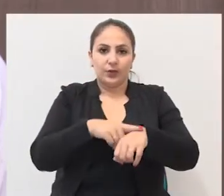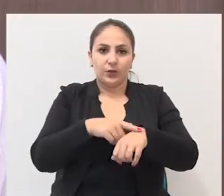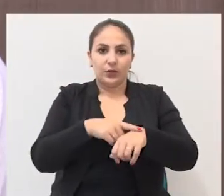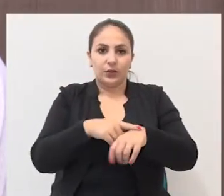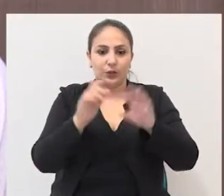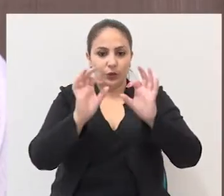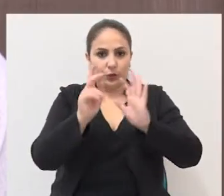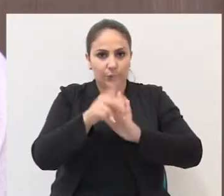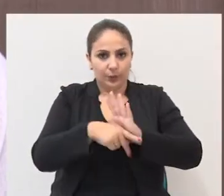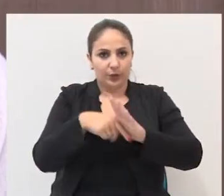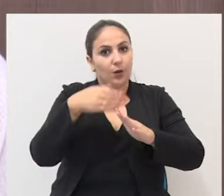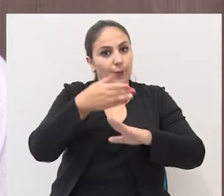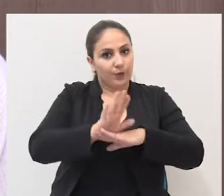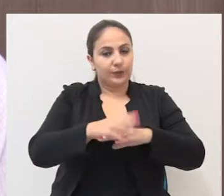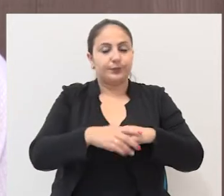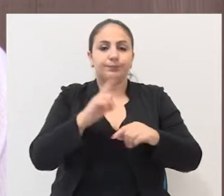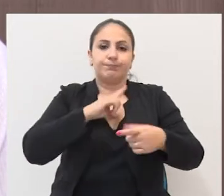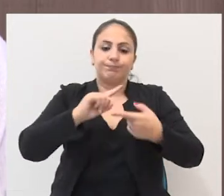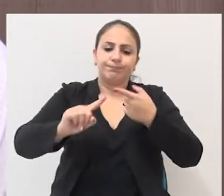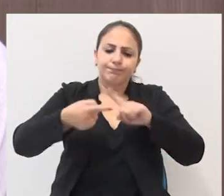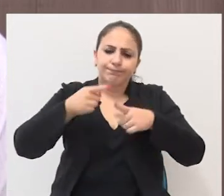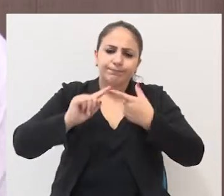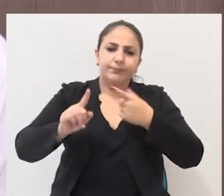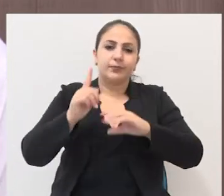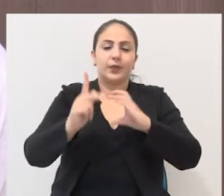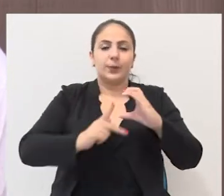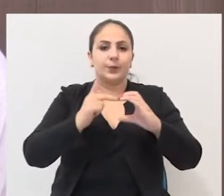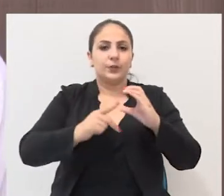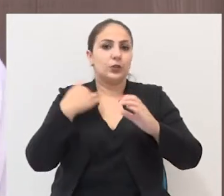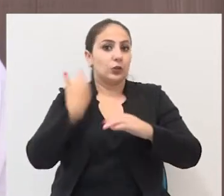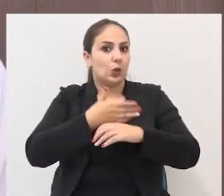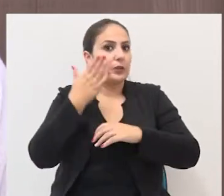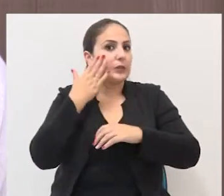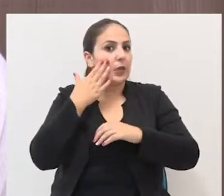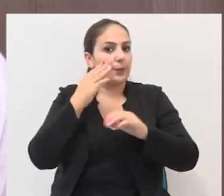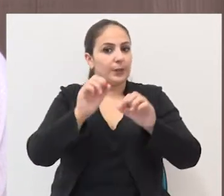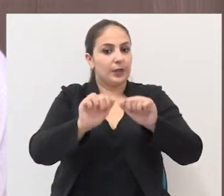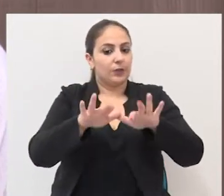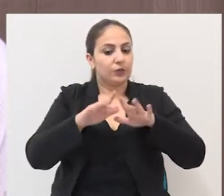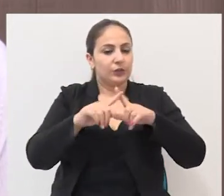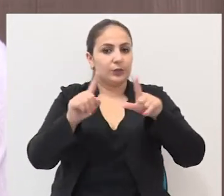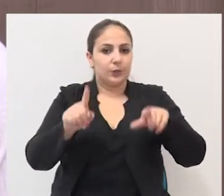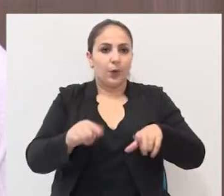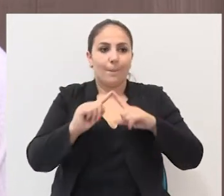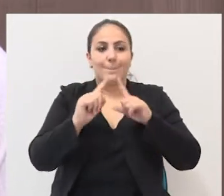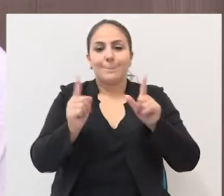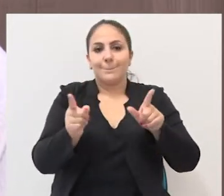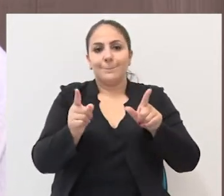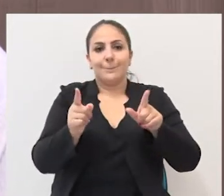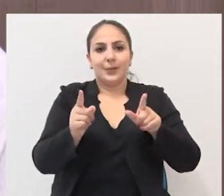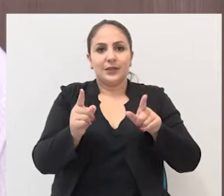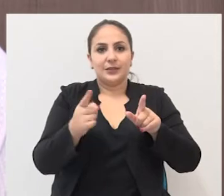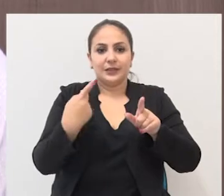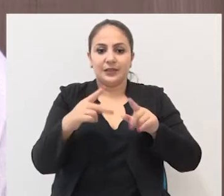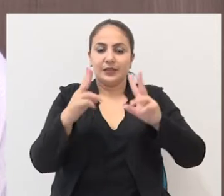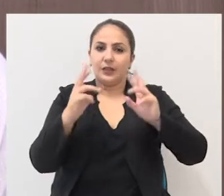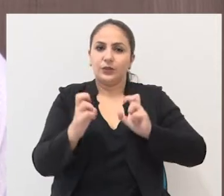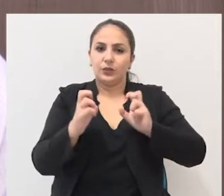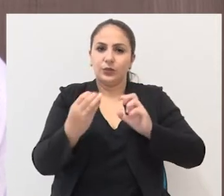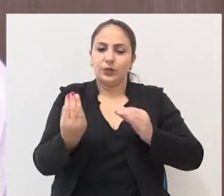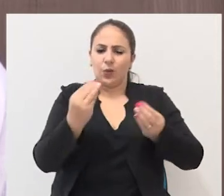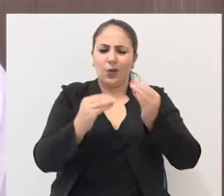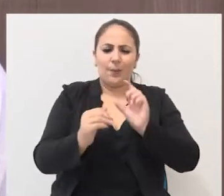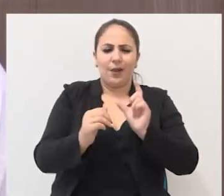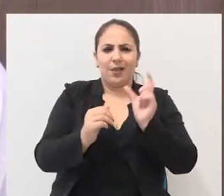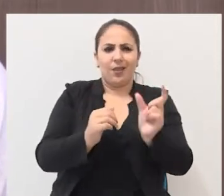aprovado, que teve discussão aqui na Câmara. A gente sabe que teve audiências públicas, mas essa questão da inclusão